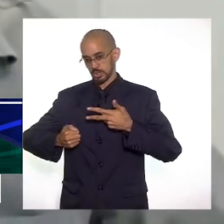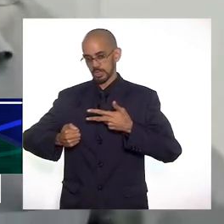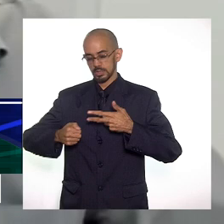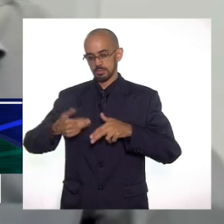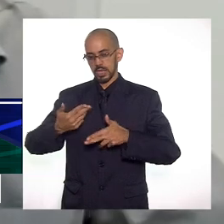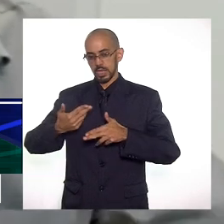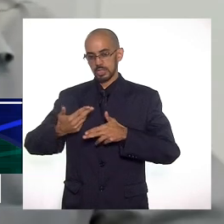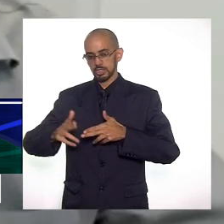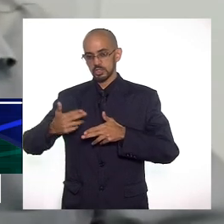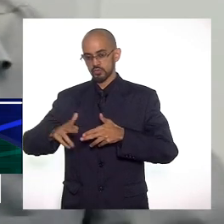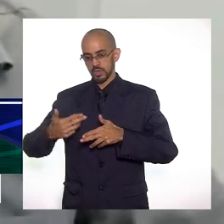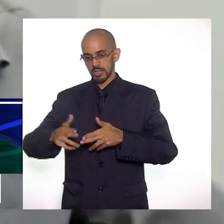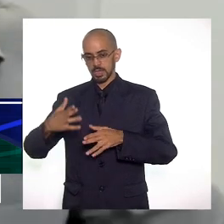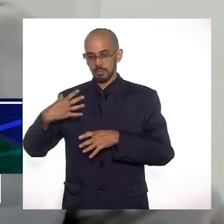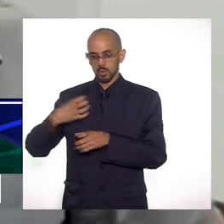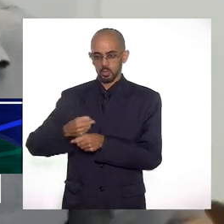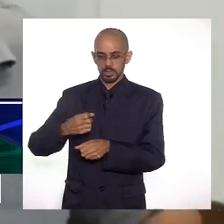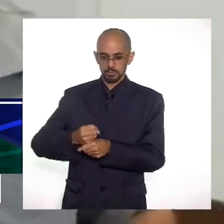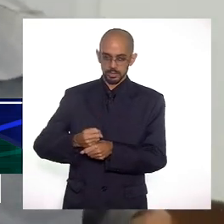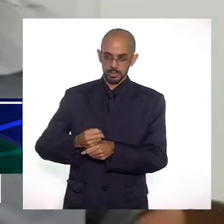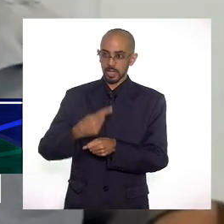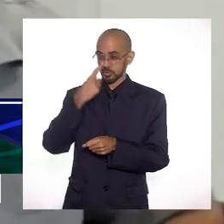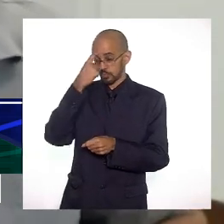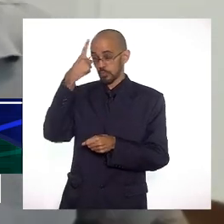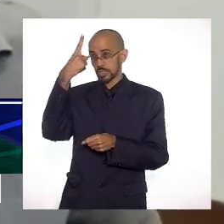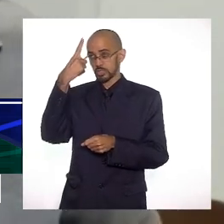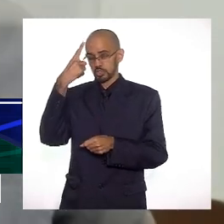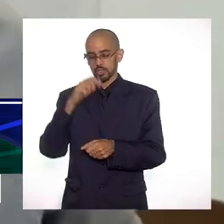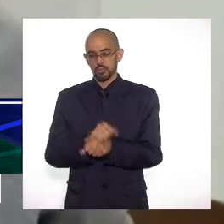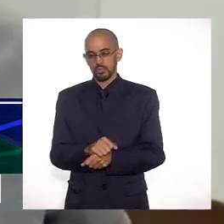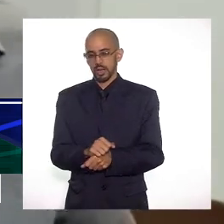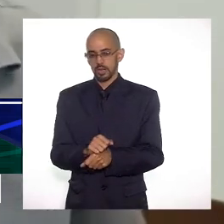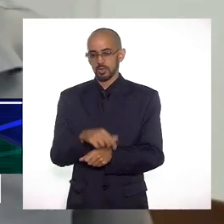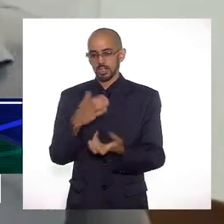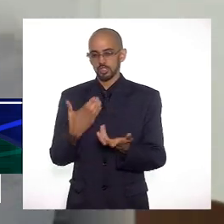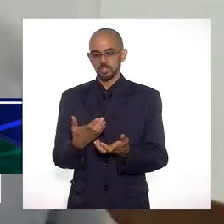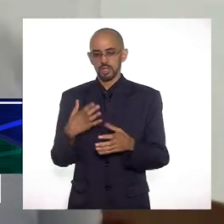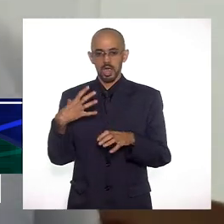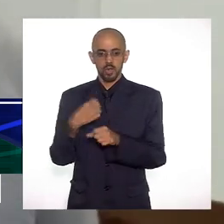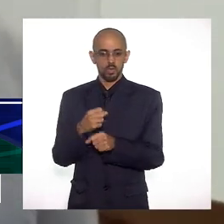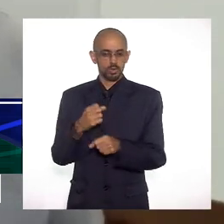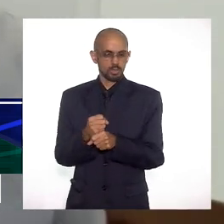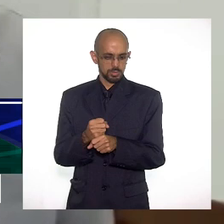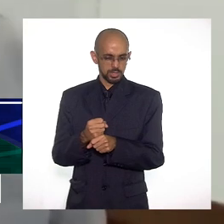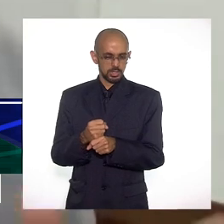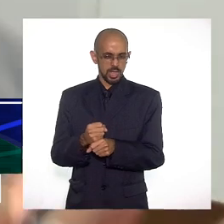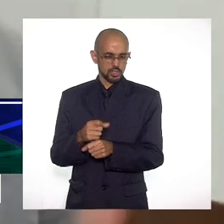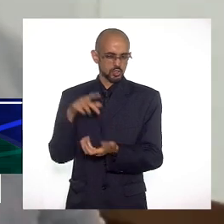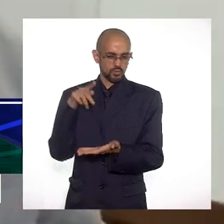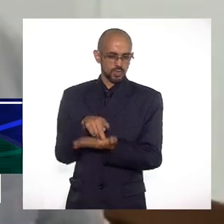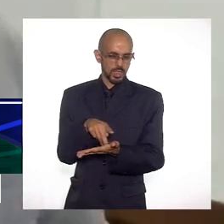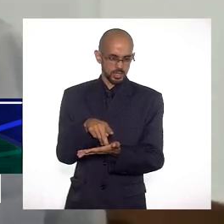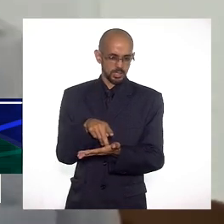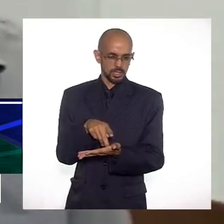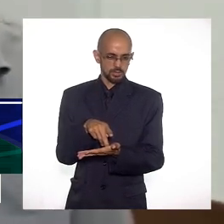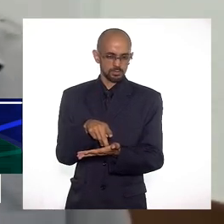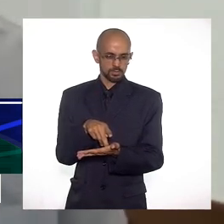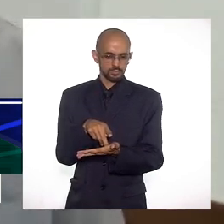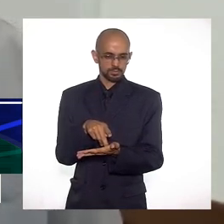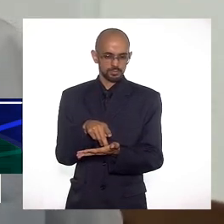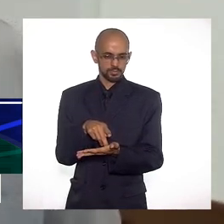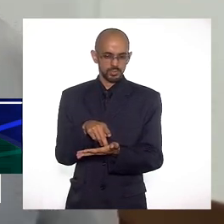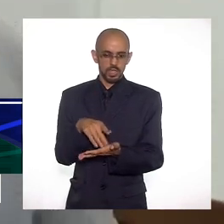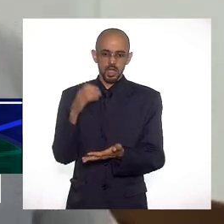uma contabilidade criativa. O que a gente preza nessas emendas é a contabilidade íntegra. E é óbvio, como o deputado Luiz